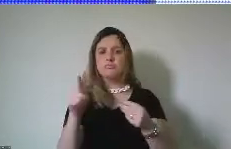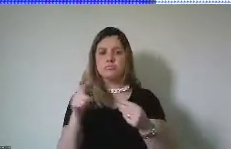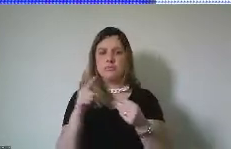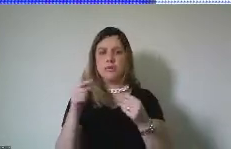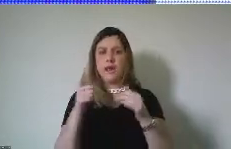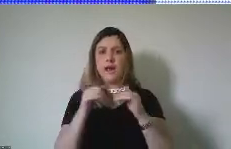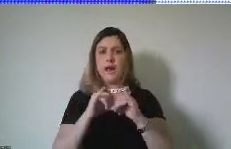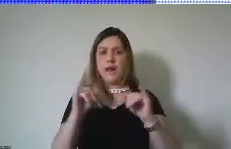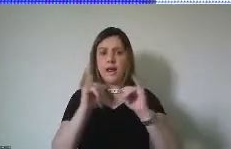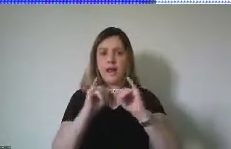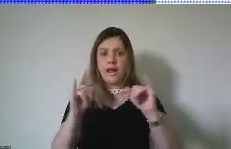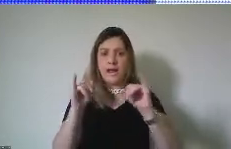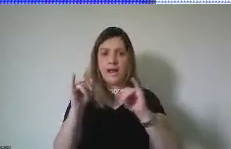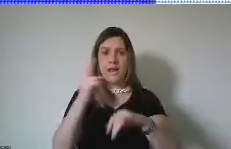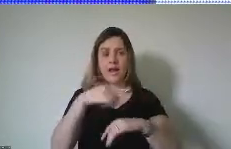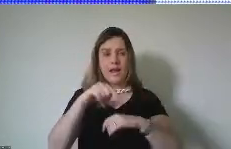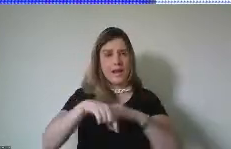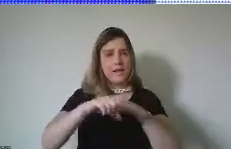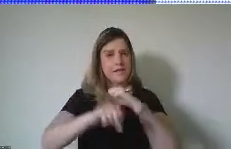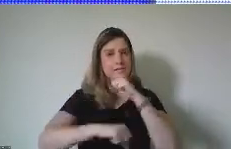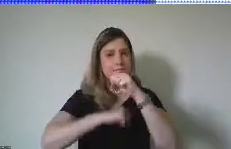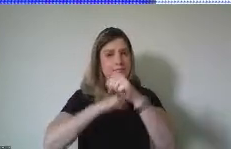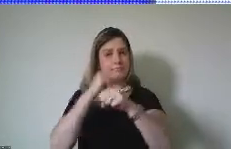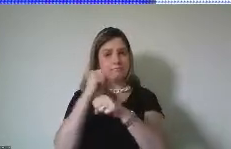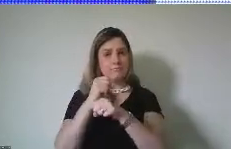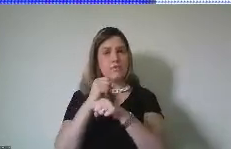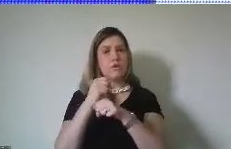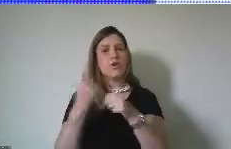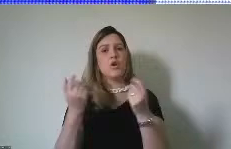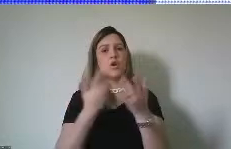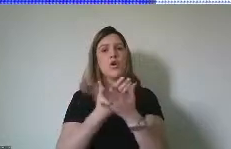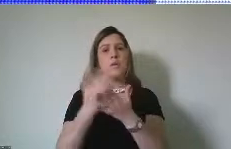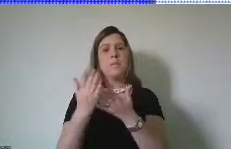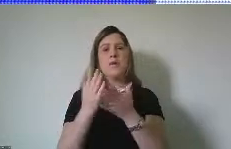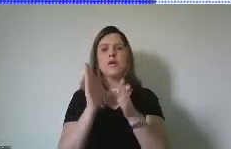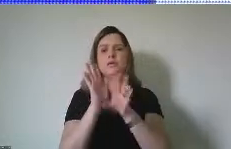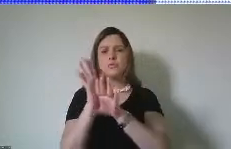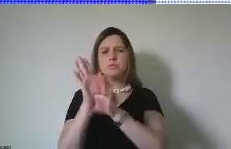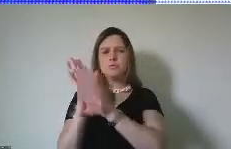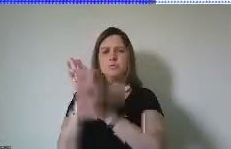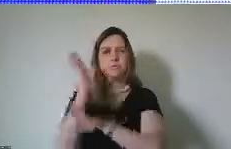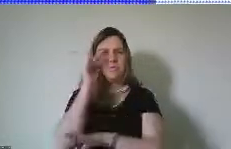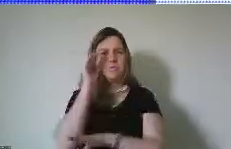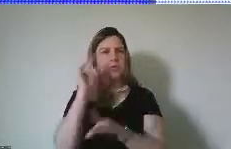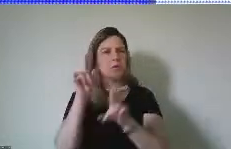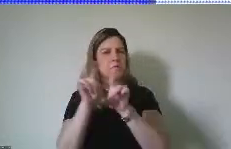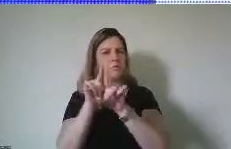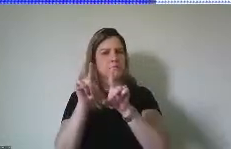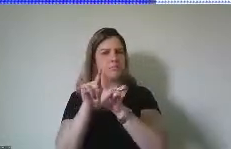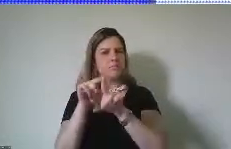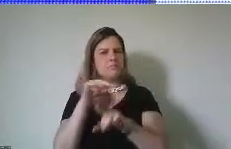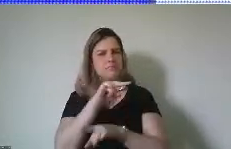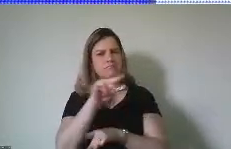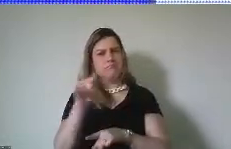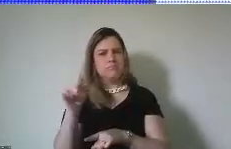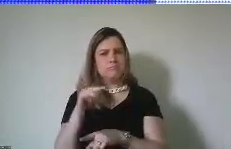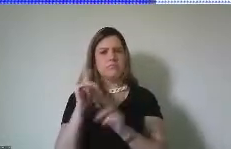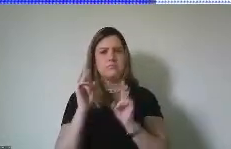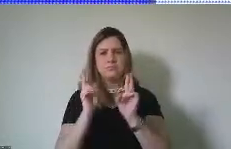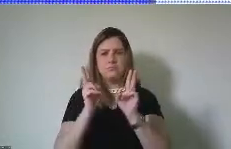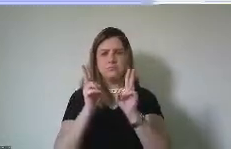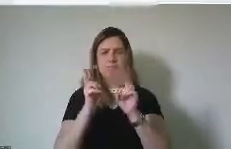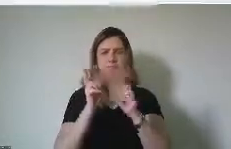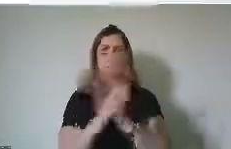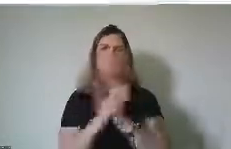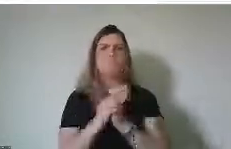que nós fizemos esse ano para conscientizar nosso colaboradores todos os terceiros que que atuam em nossas nossas ativos